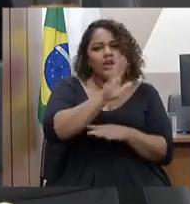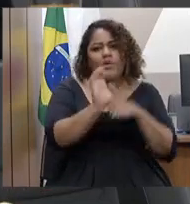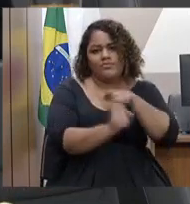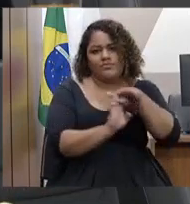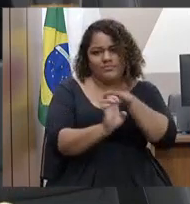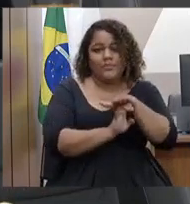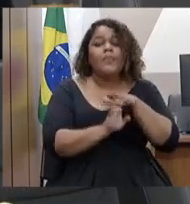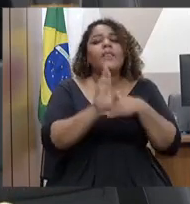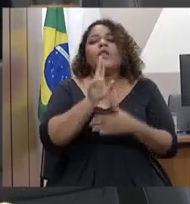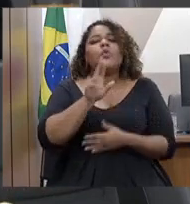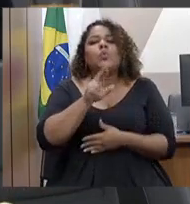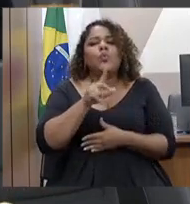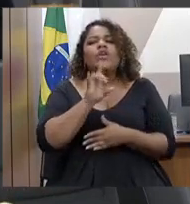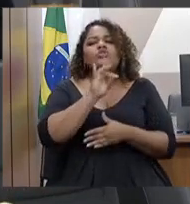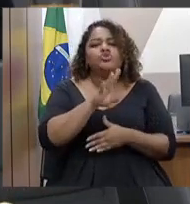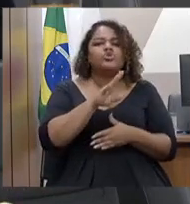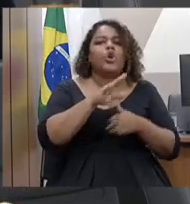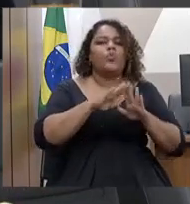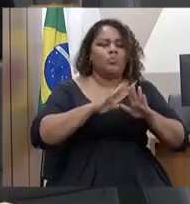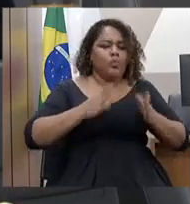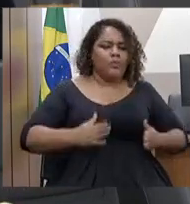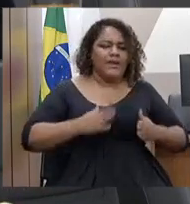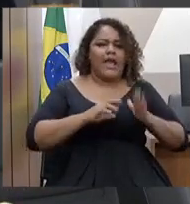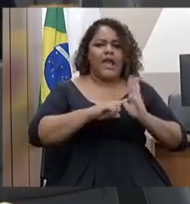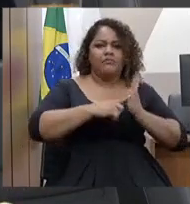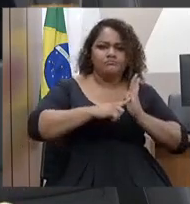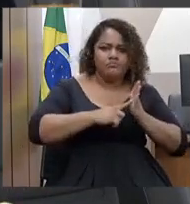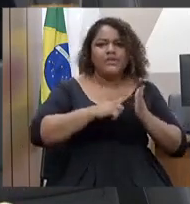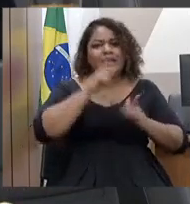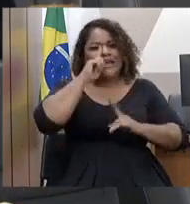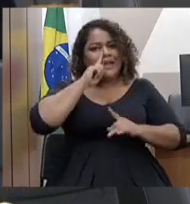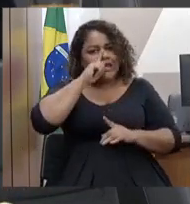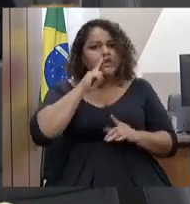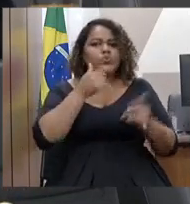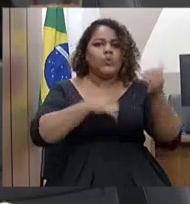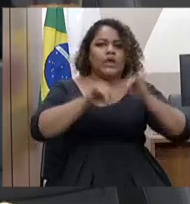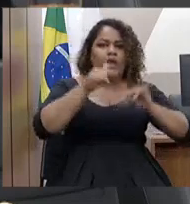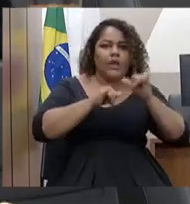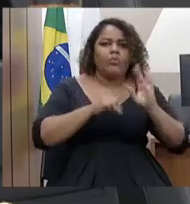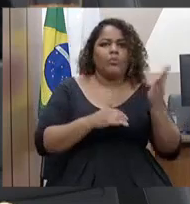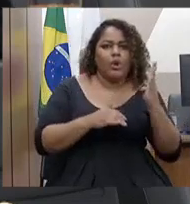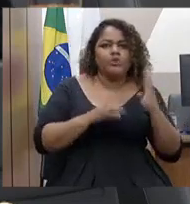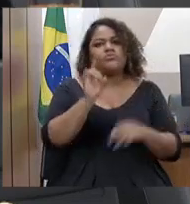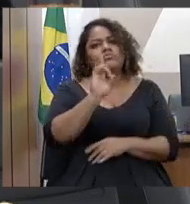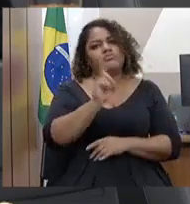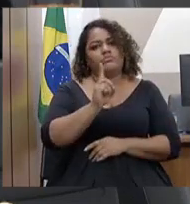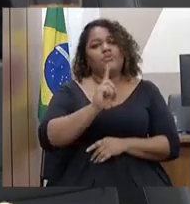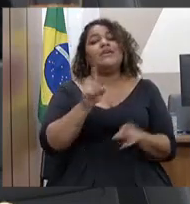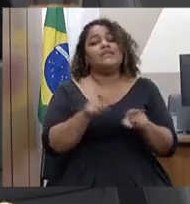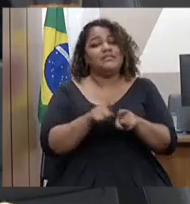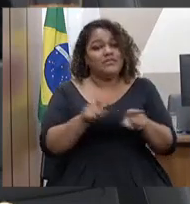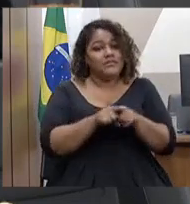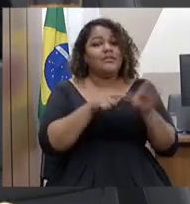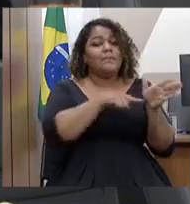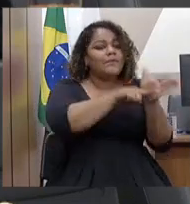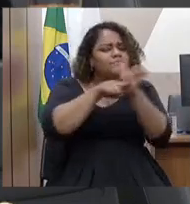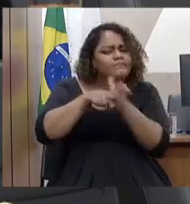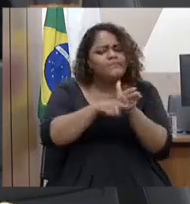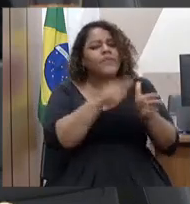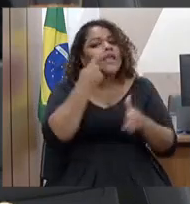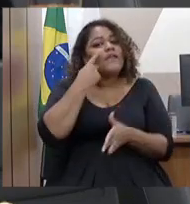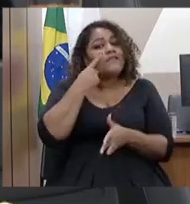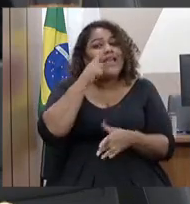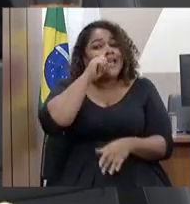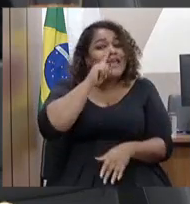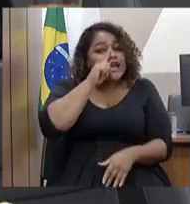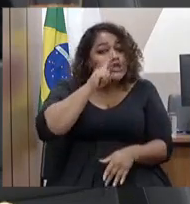e biológicos existentes trata-se principalmente de um estudo sobre a organização do trabalho e que se deve identificar as diferenças entre